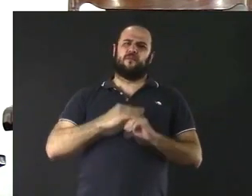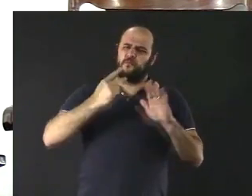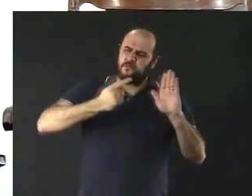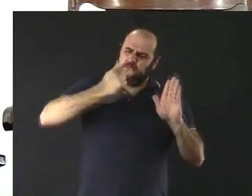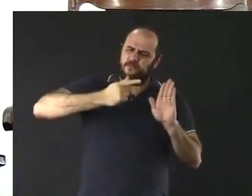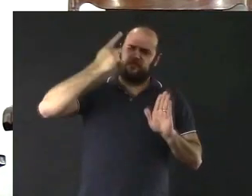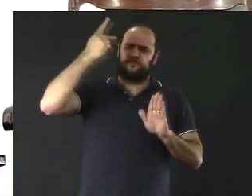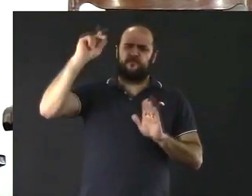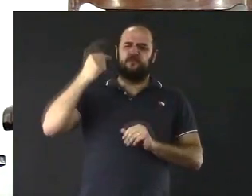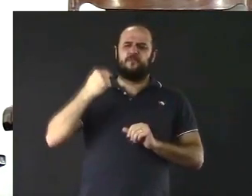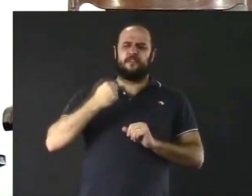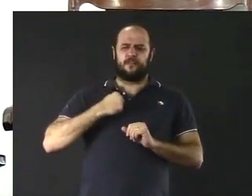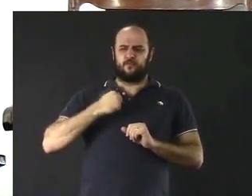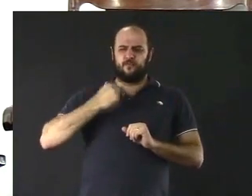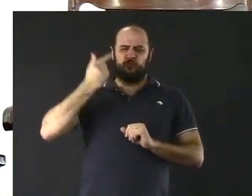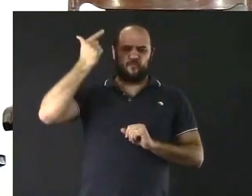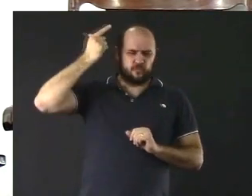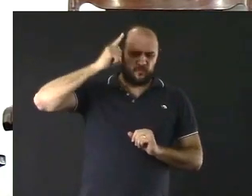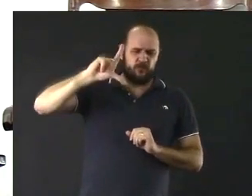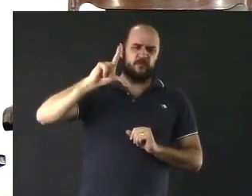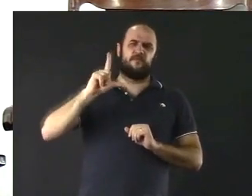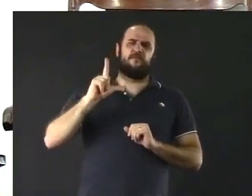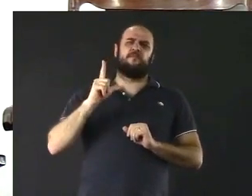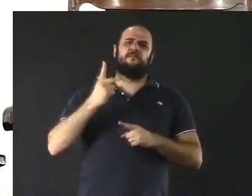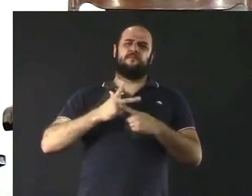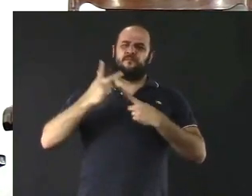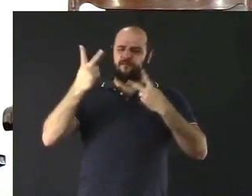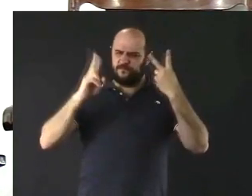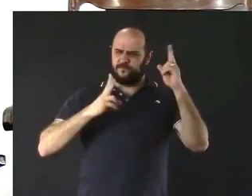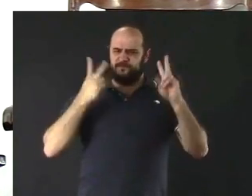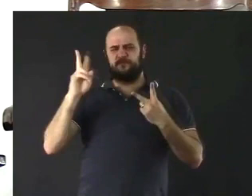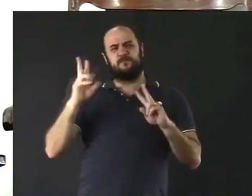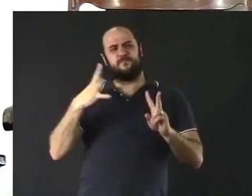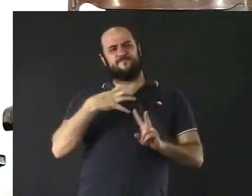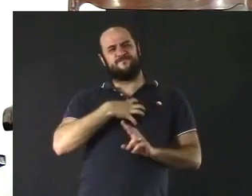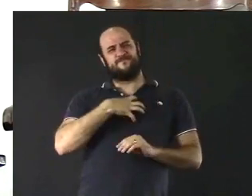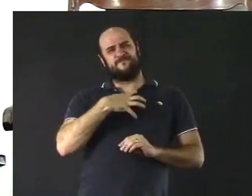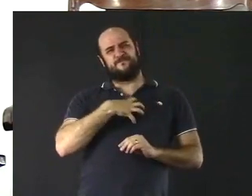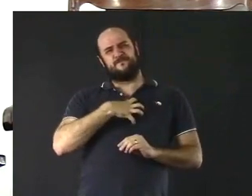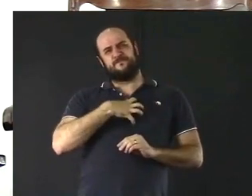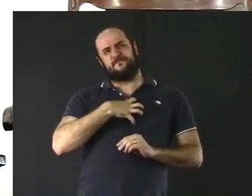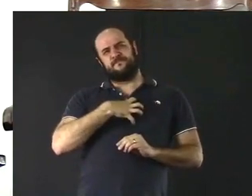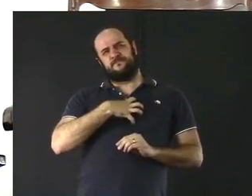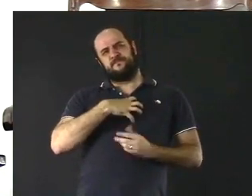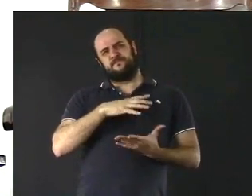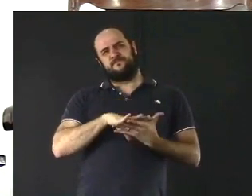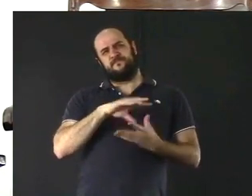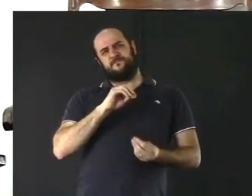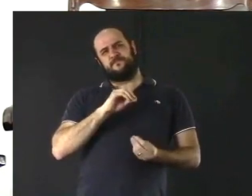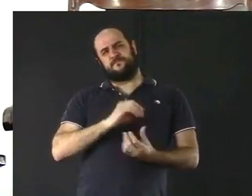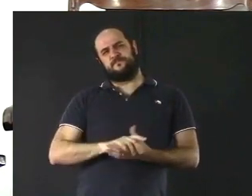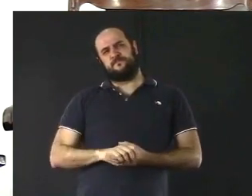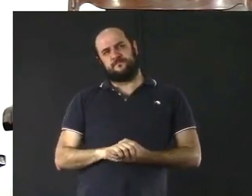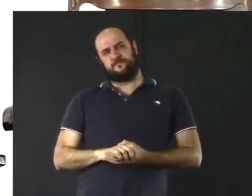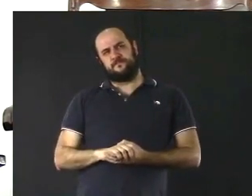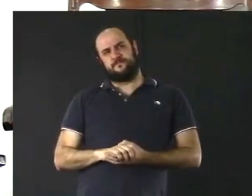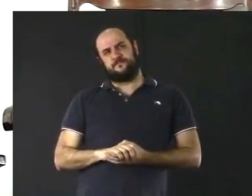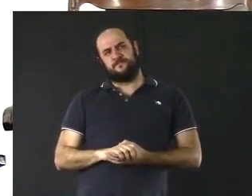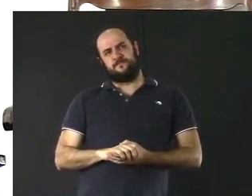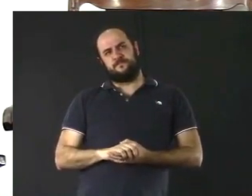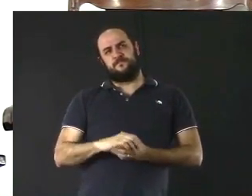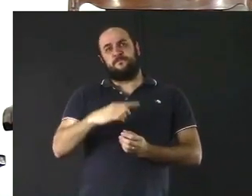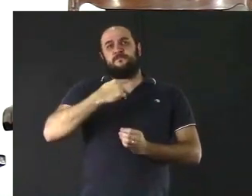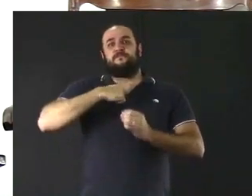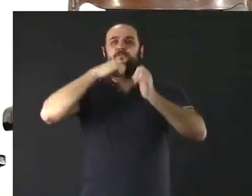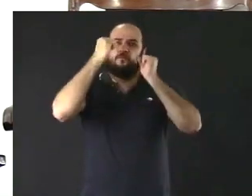eterna, eu vou conseguir vencer esses sentimentos da alma. E vou poder